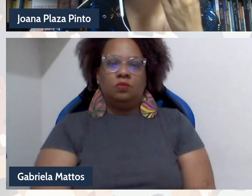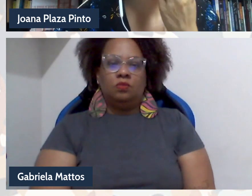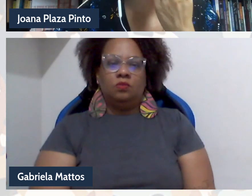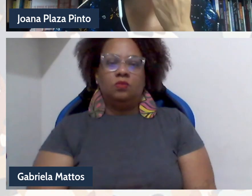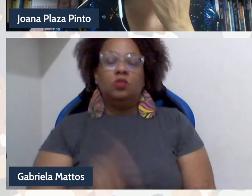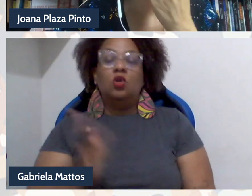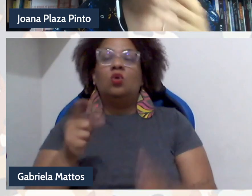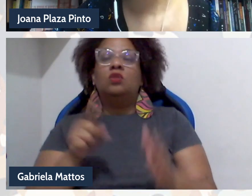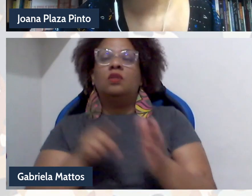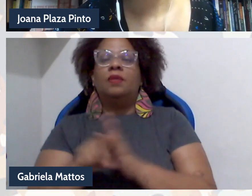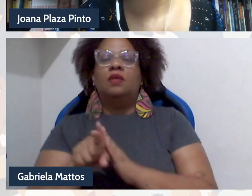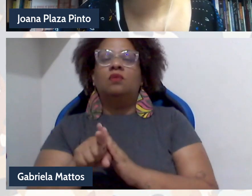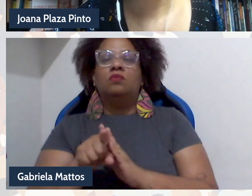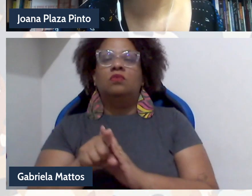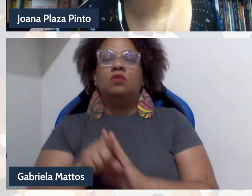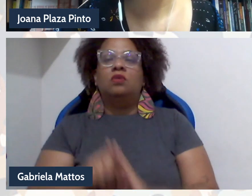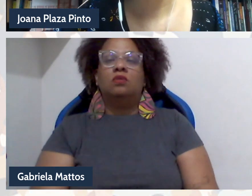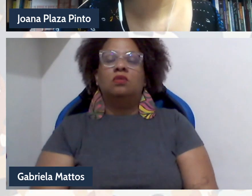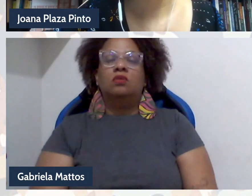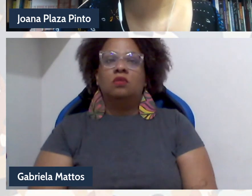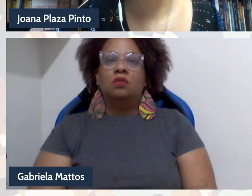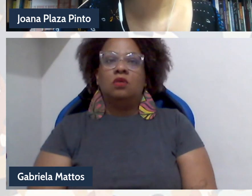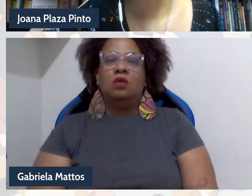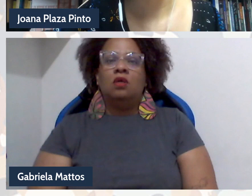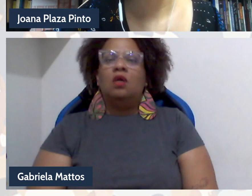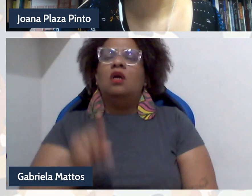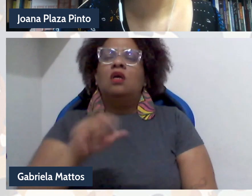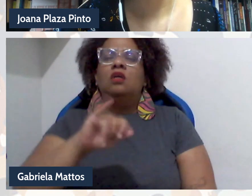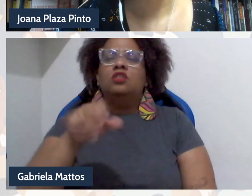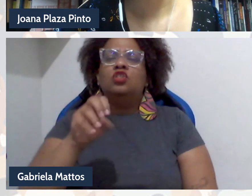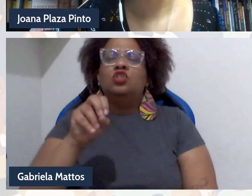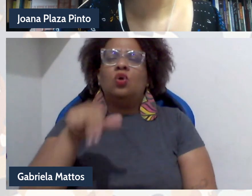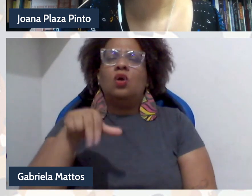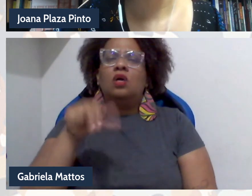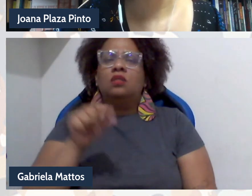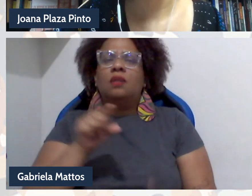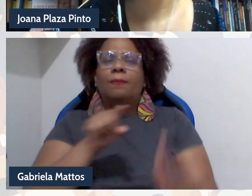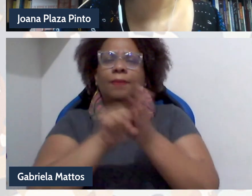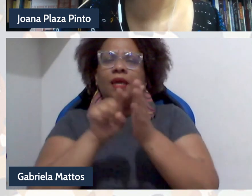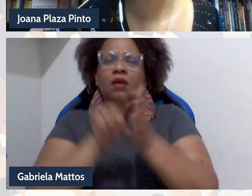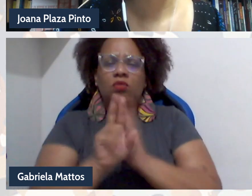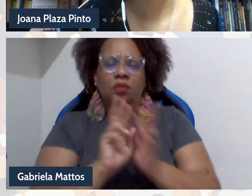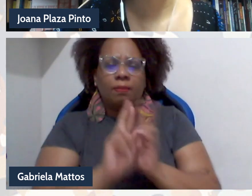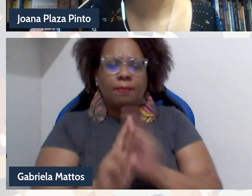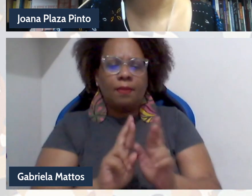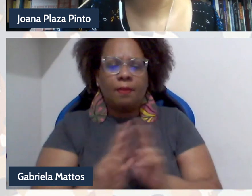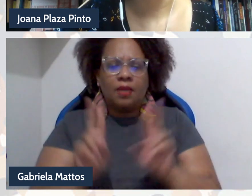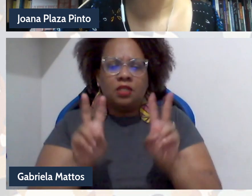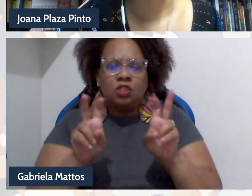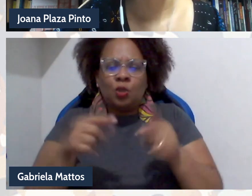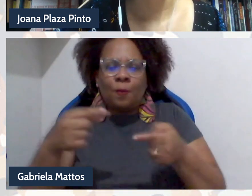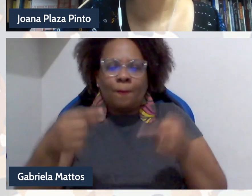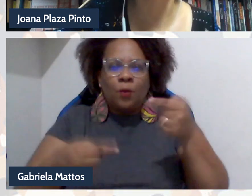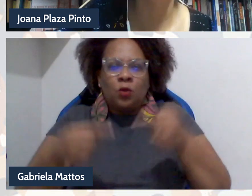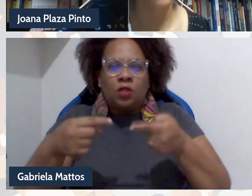Pessoa para Joana. Ela fala: Joana, no questionário foi feita alguma referência à política nacional?